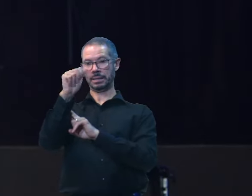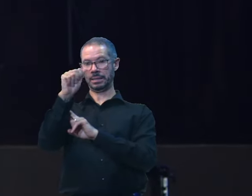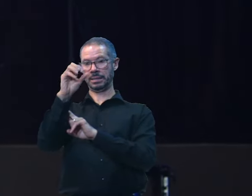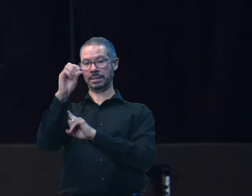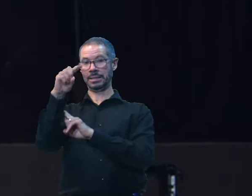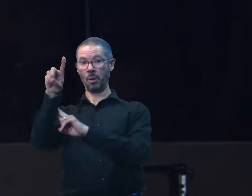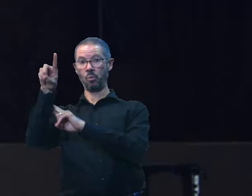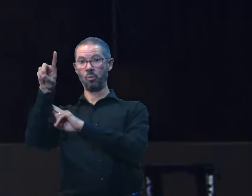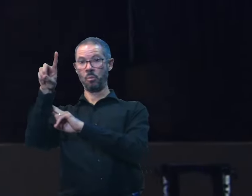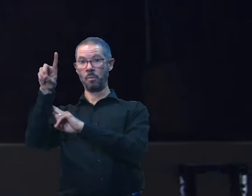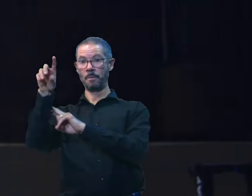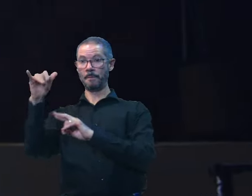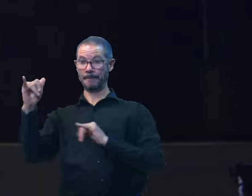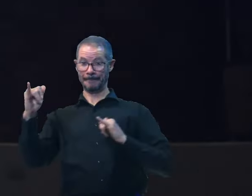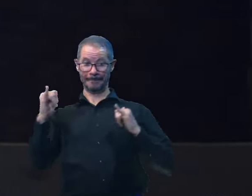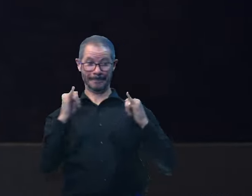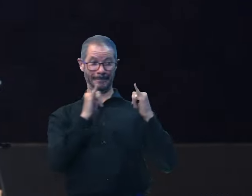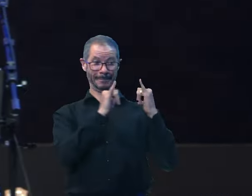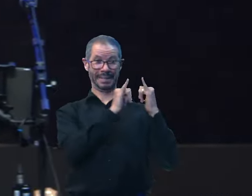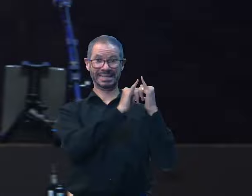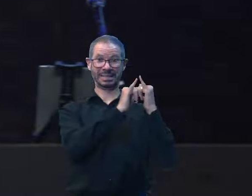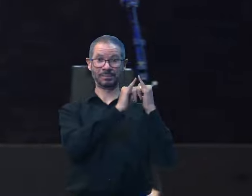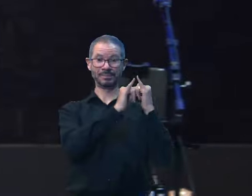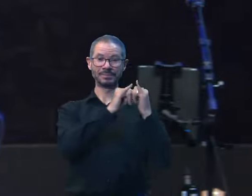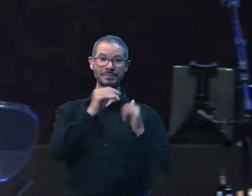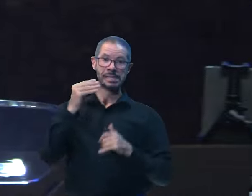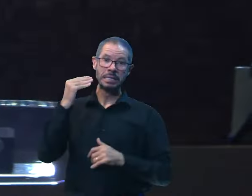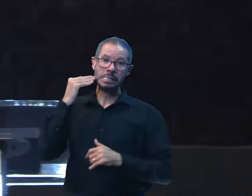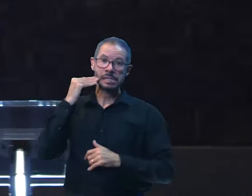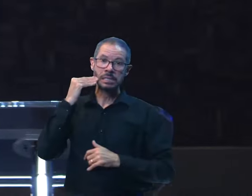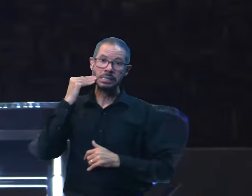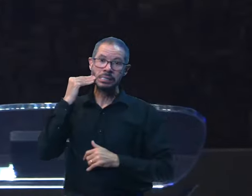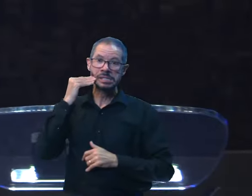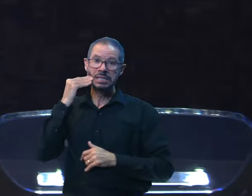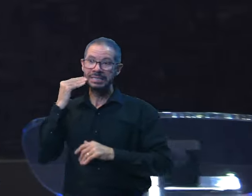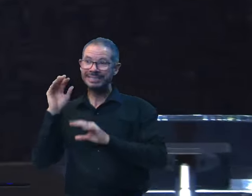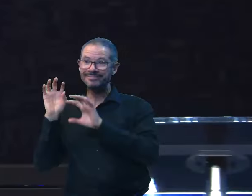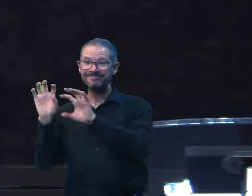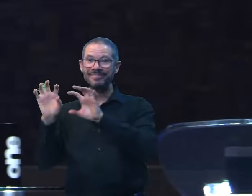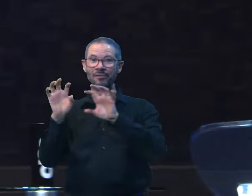Eu tenho que te contar uma coisa. Vão falhar com você.